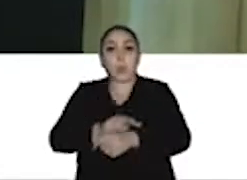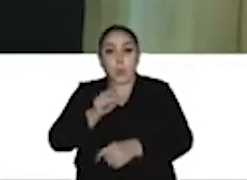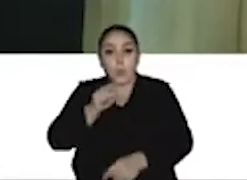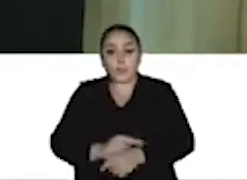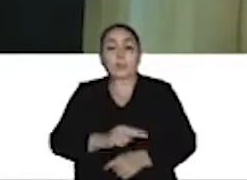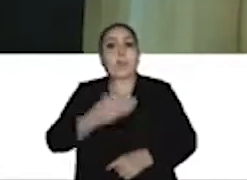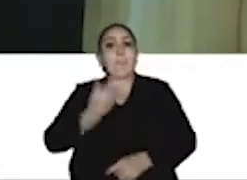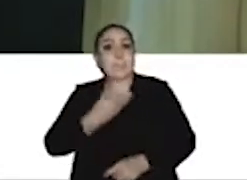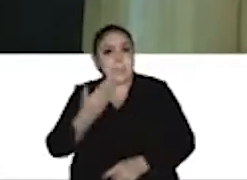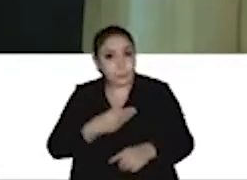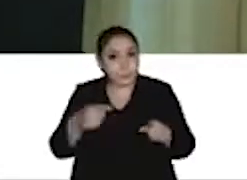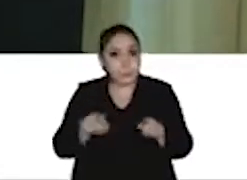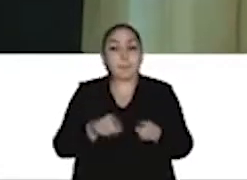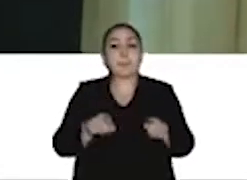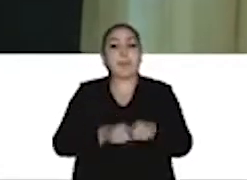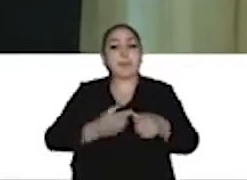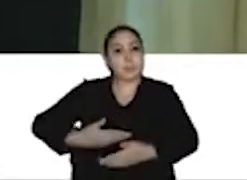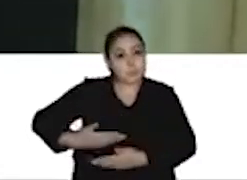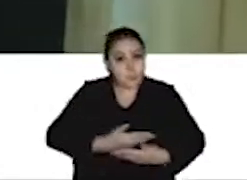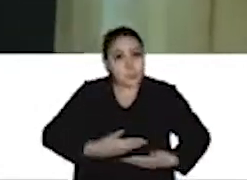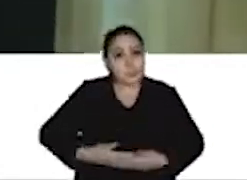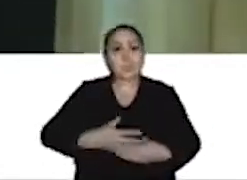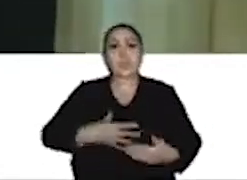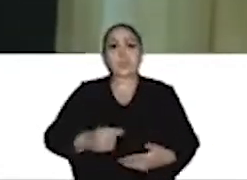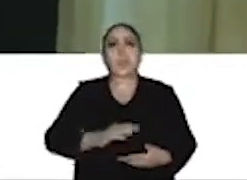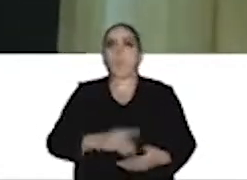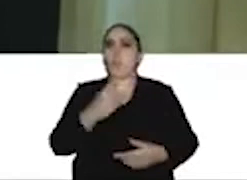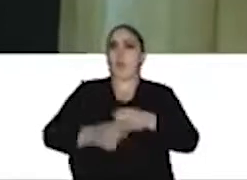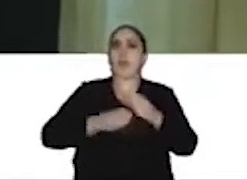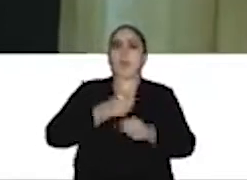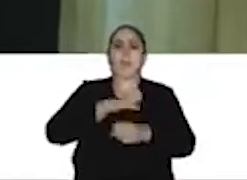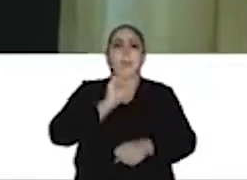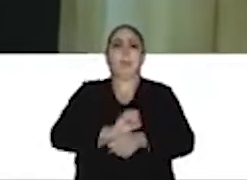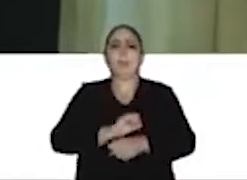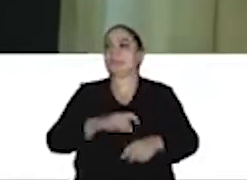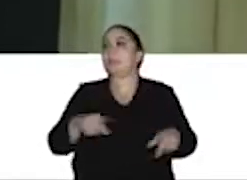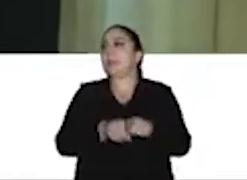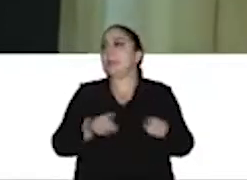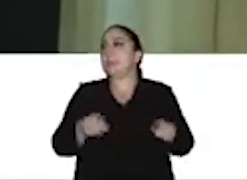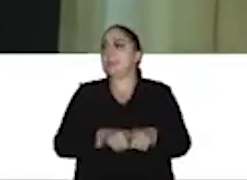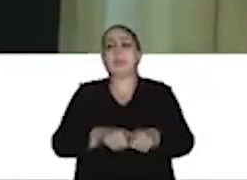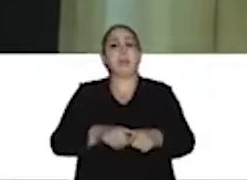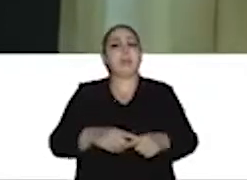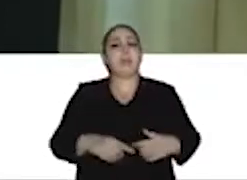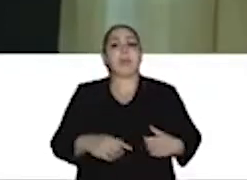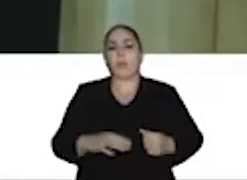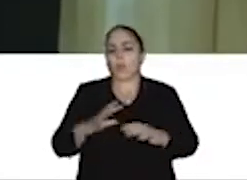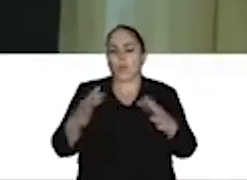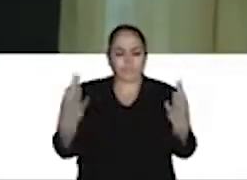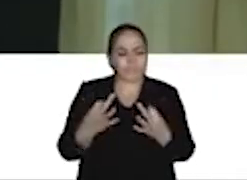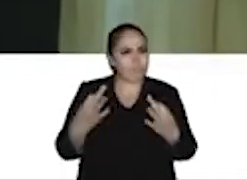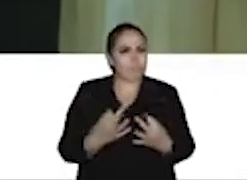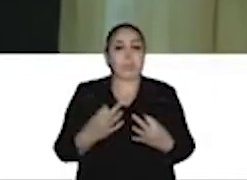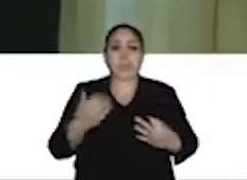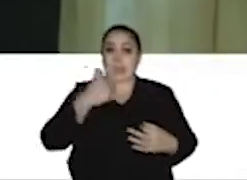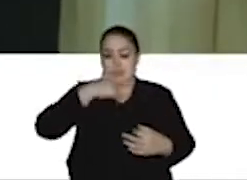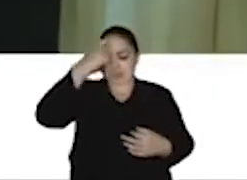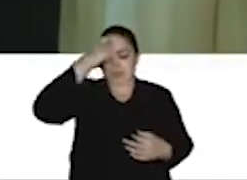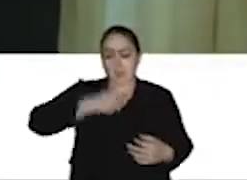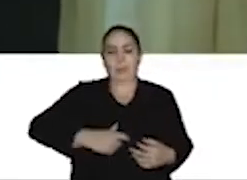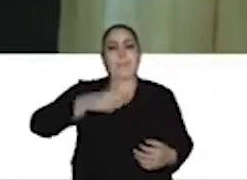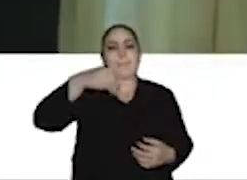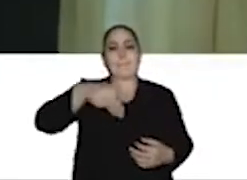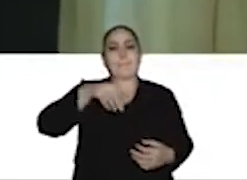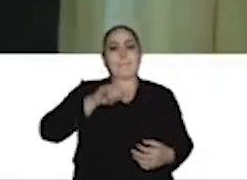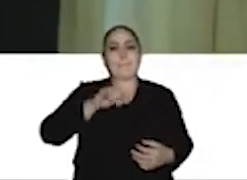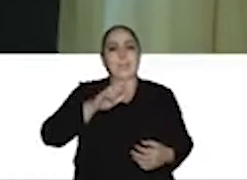estão precisando agora, mais porque a gente está parado faz um ano. Ele, o grande, o laureado, o incrível, o inenarrável, que sou eu mesmo, Miraldi